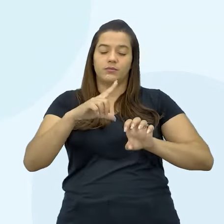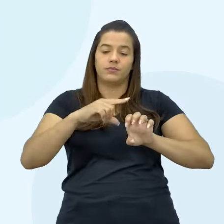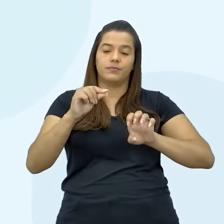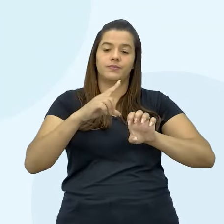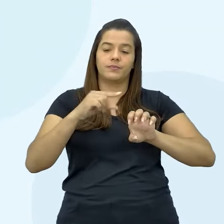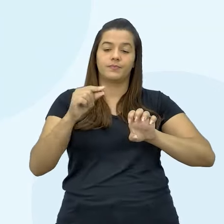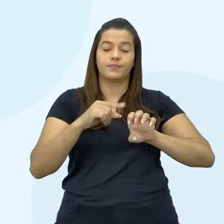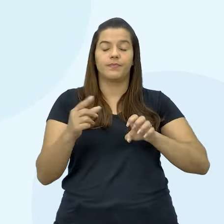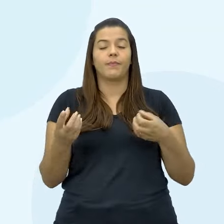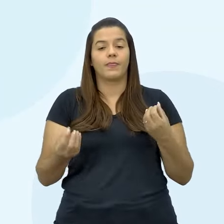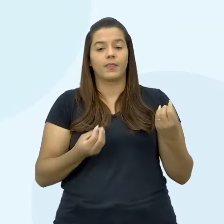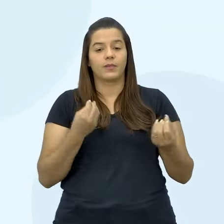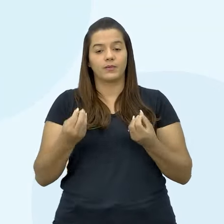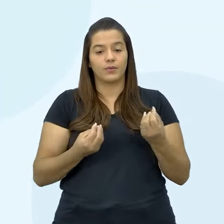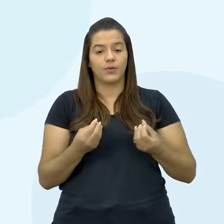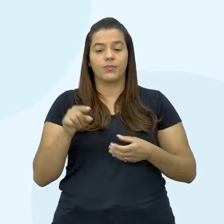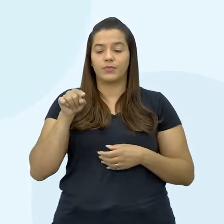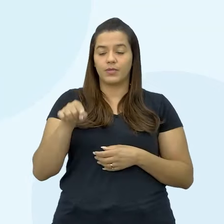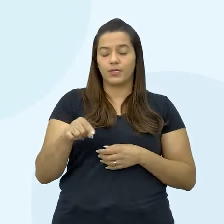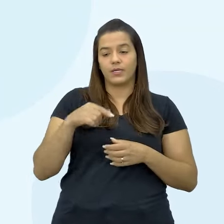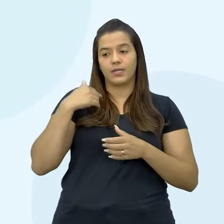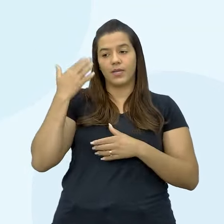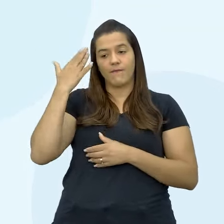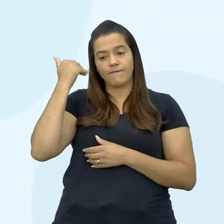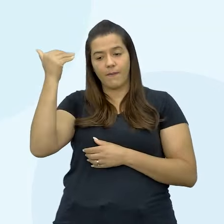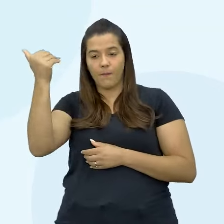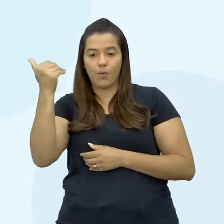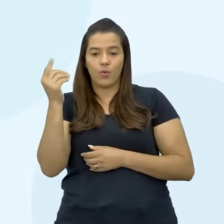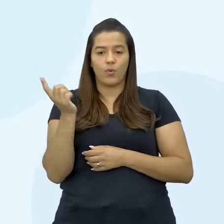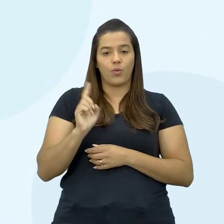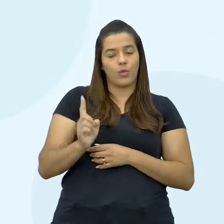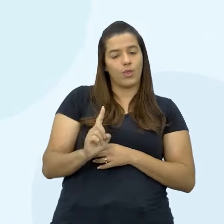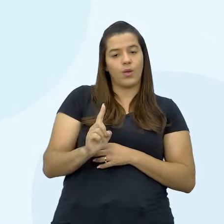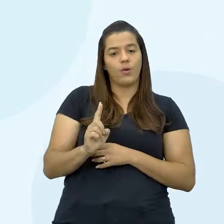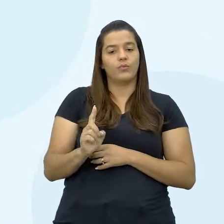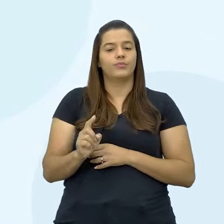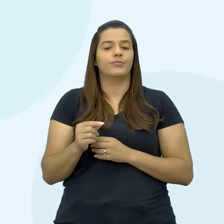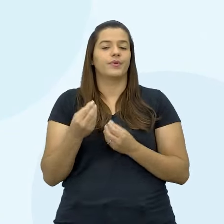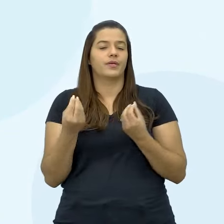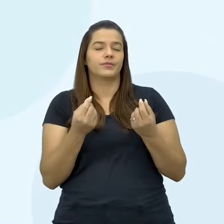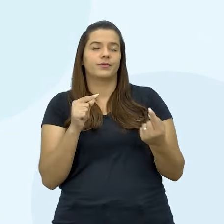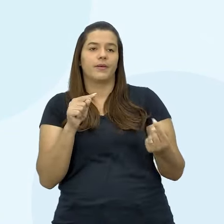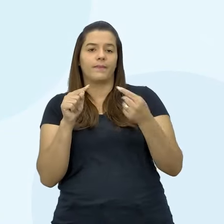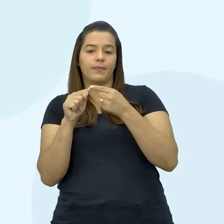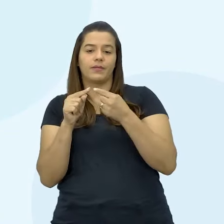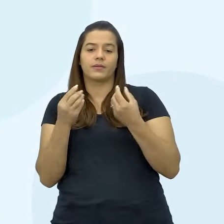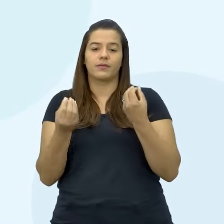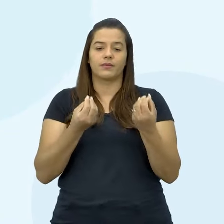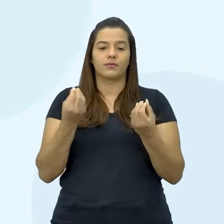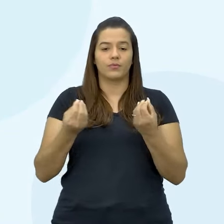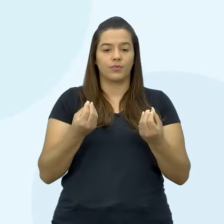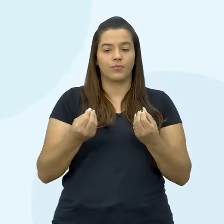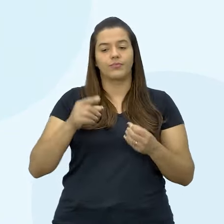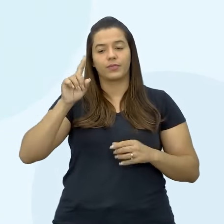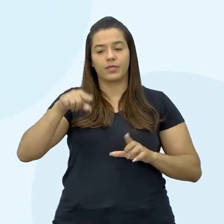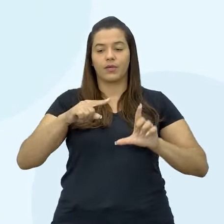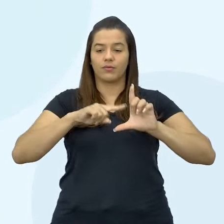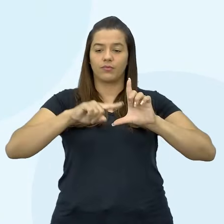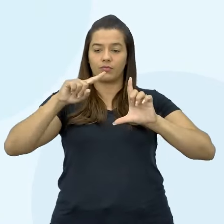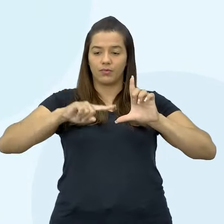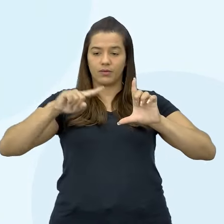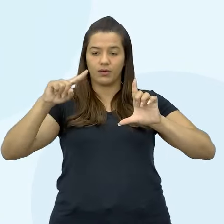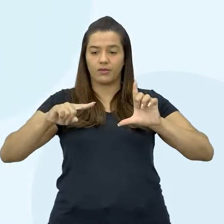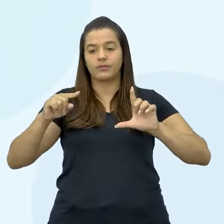de como um empreendedor é de sucesso ou não, a gente pode relacionar com gráficos, sim.